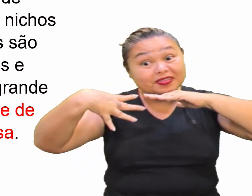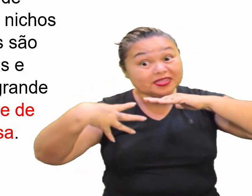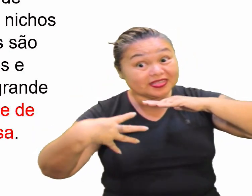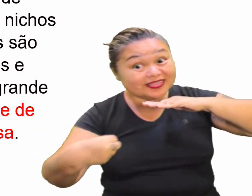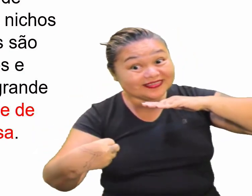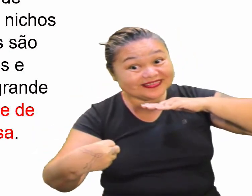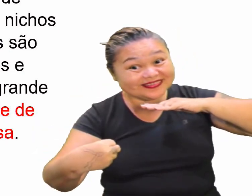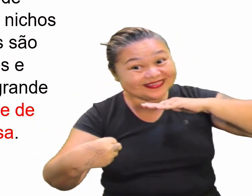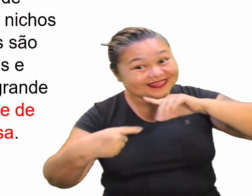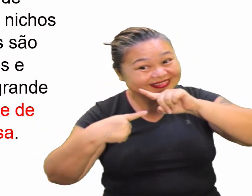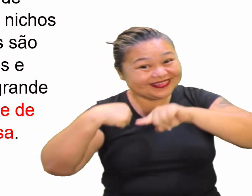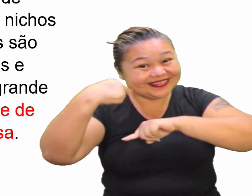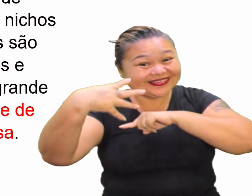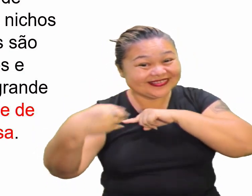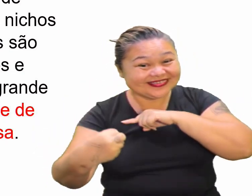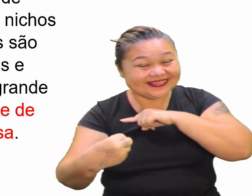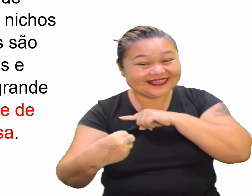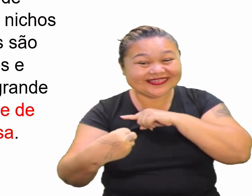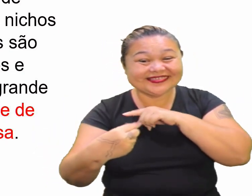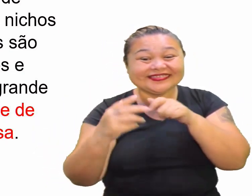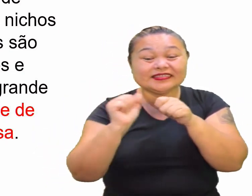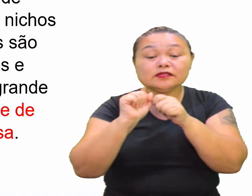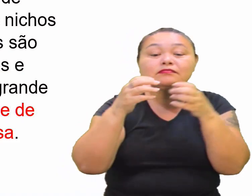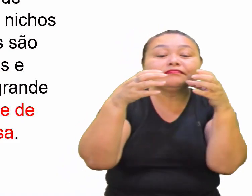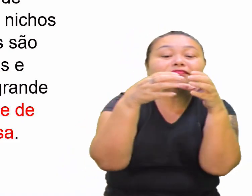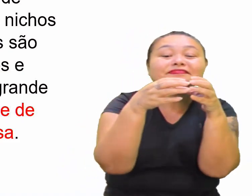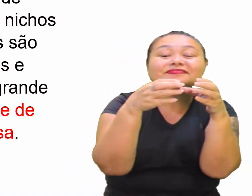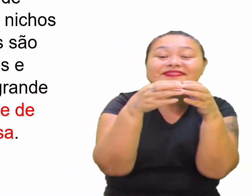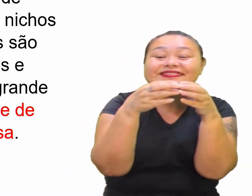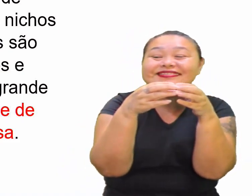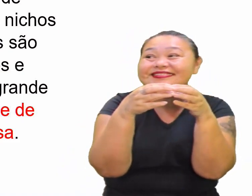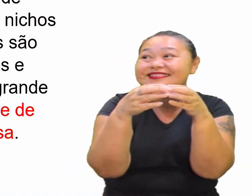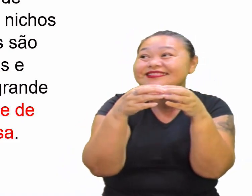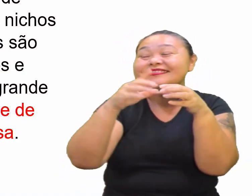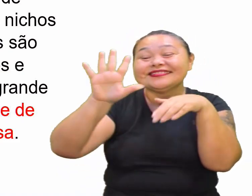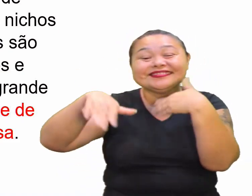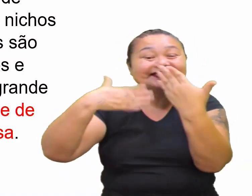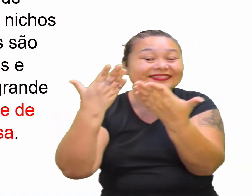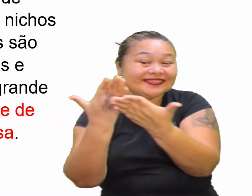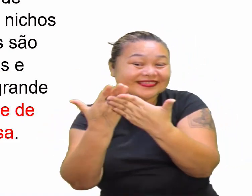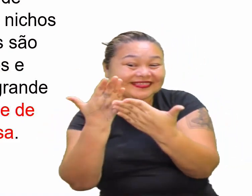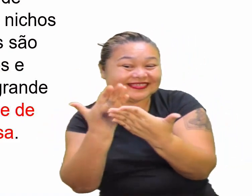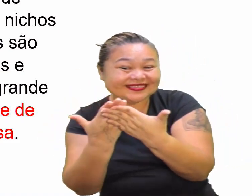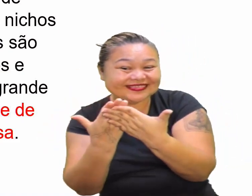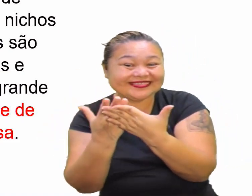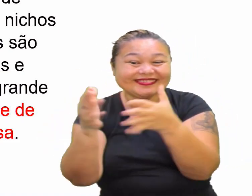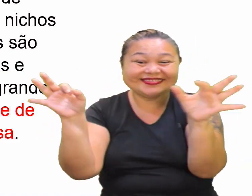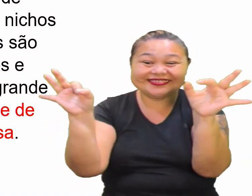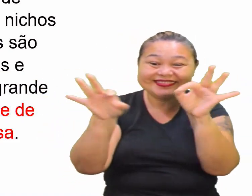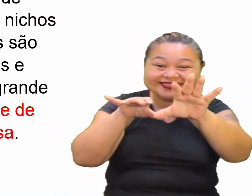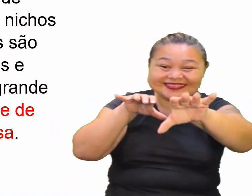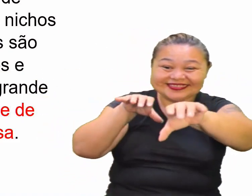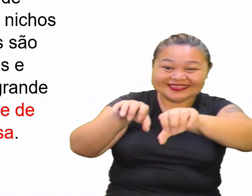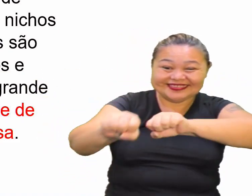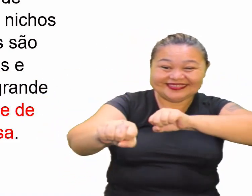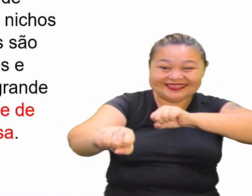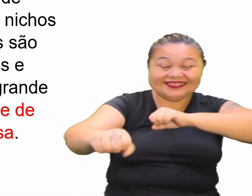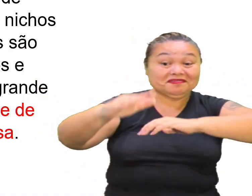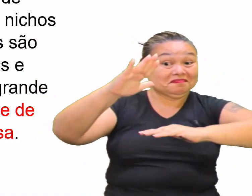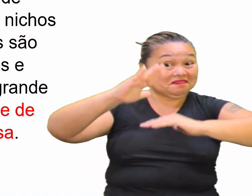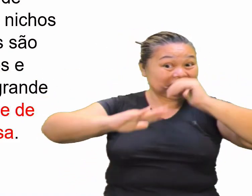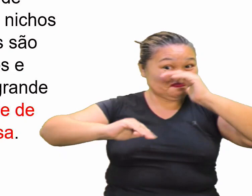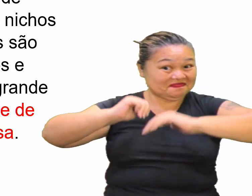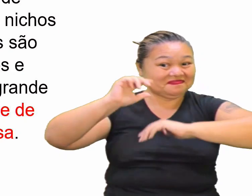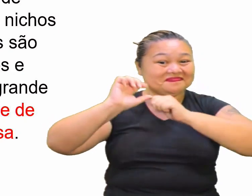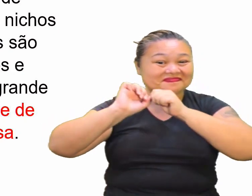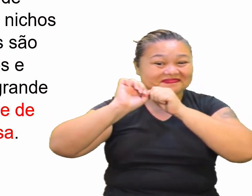aí. Meus filhos. Os nichos, ou seja, os filhos que vão estudando, vão se formando, vão se tornando